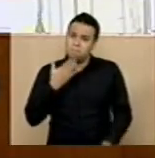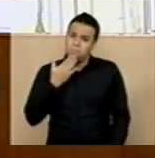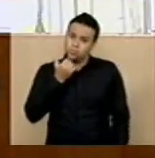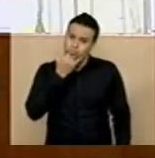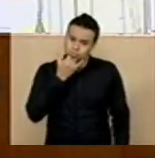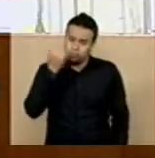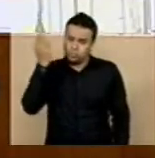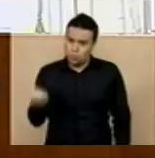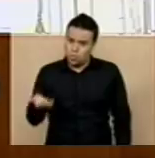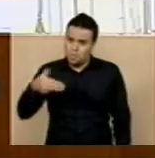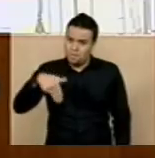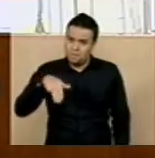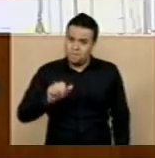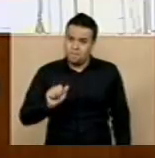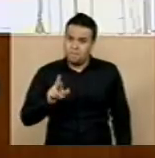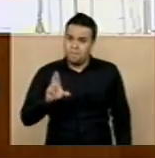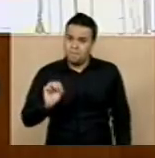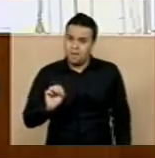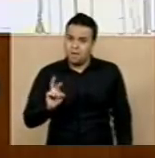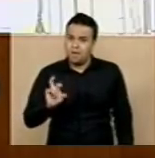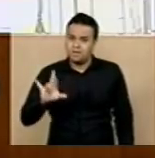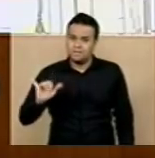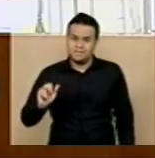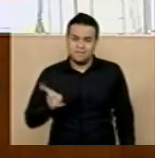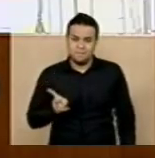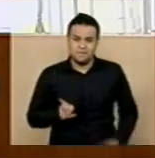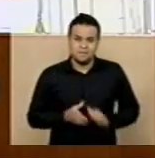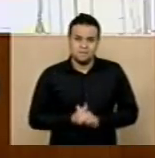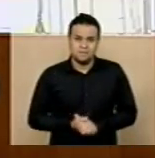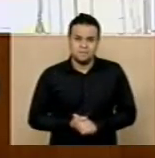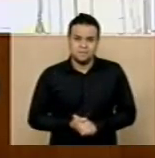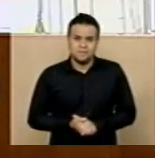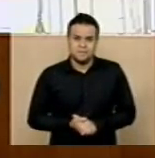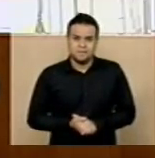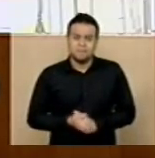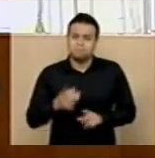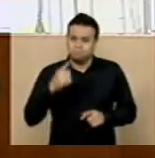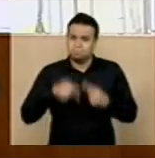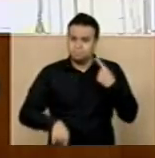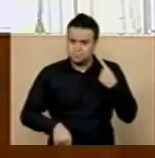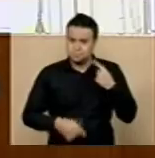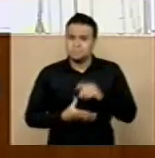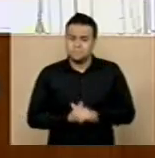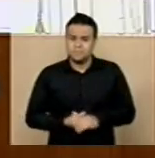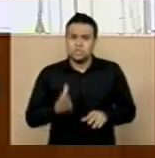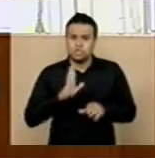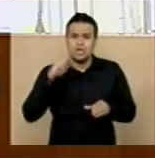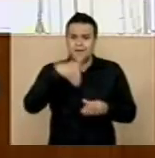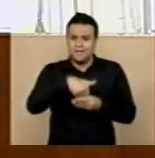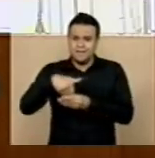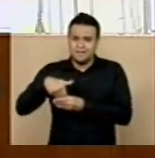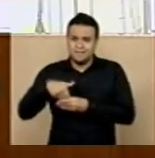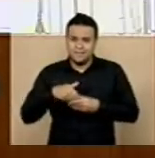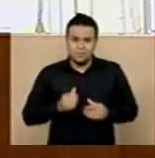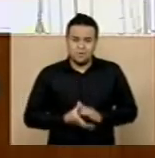eminente ministro Marco Aurélio para acompanhar a divergência, considerando que, tal como já votei em outras ocasiões, não